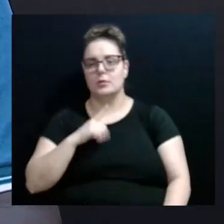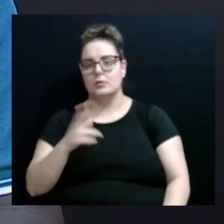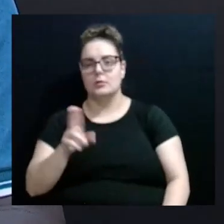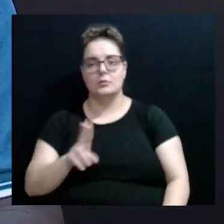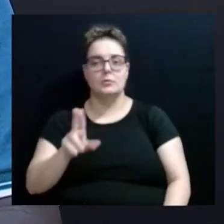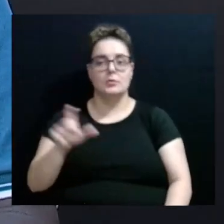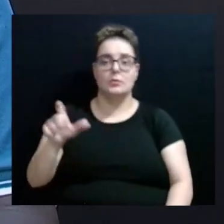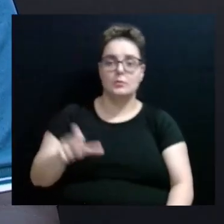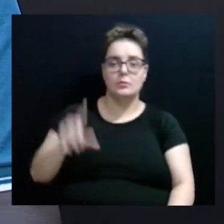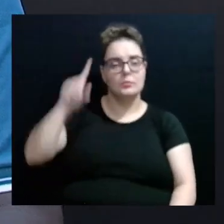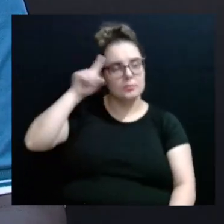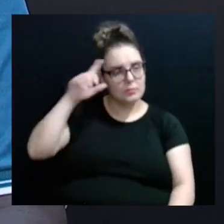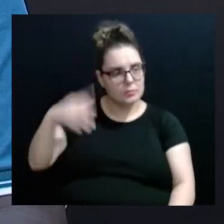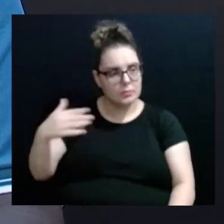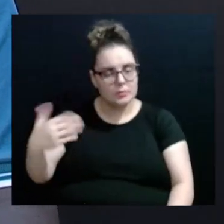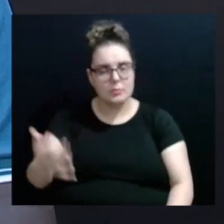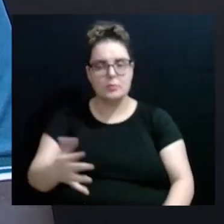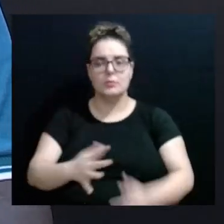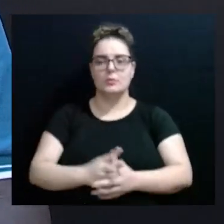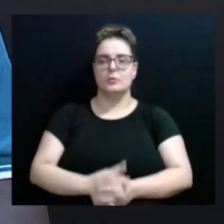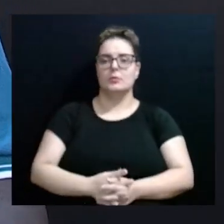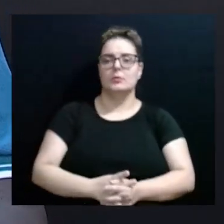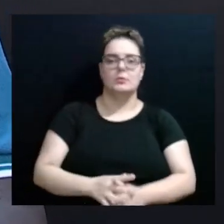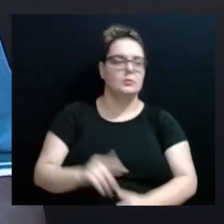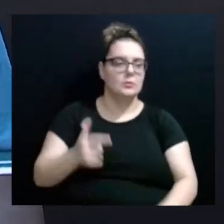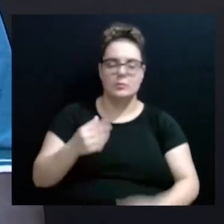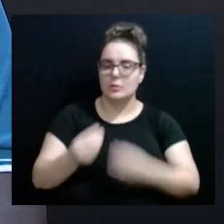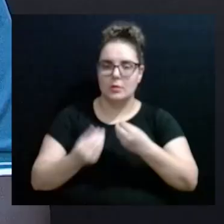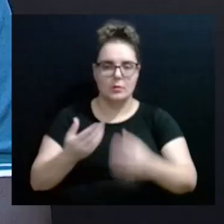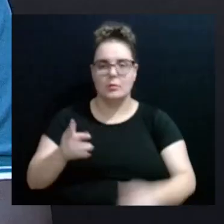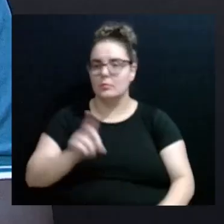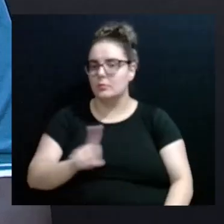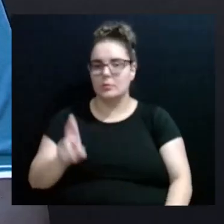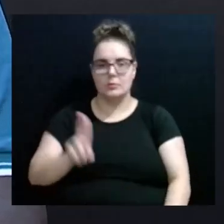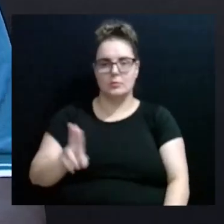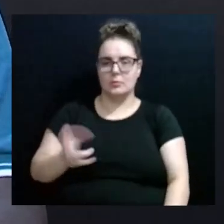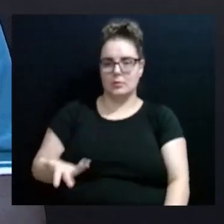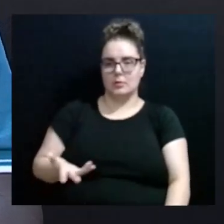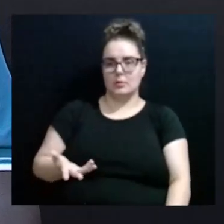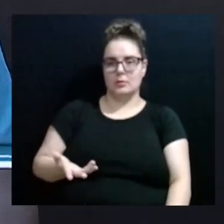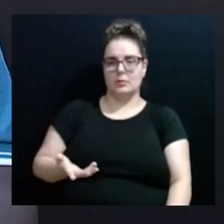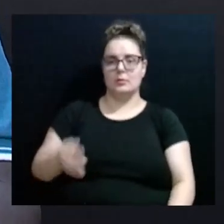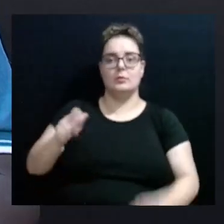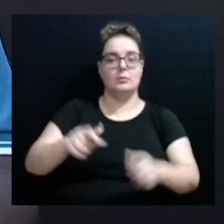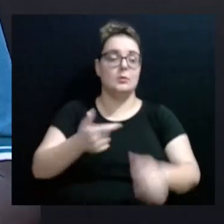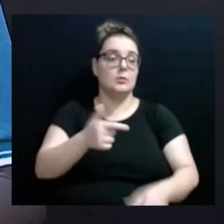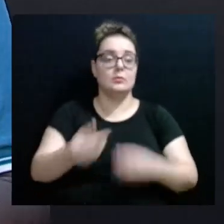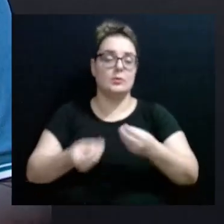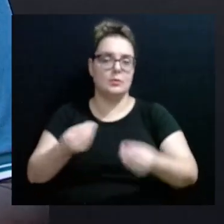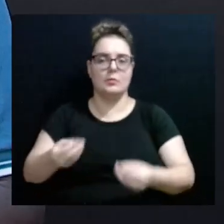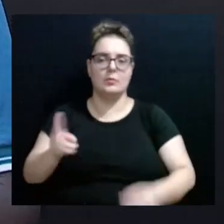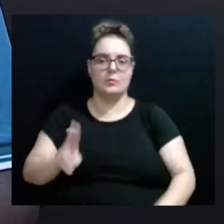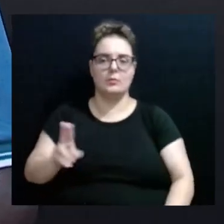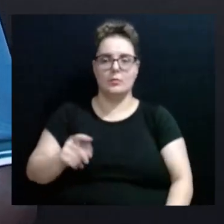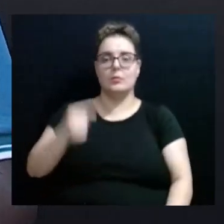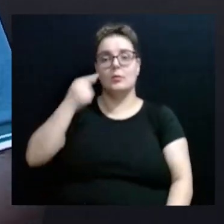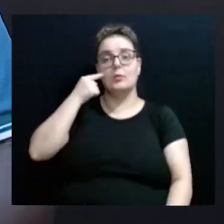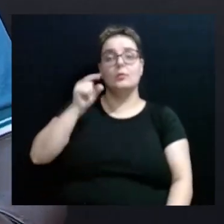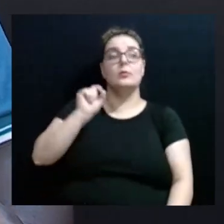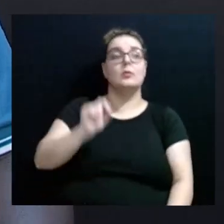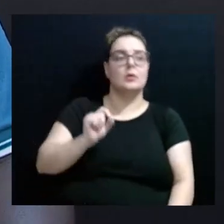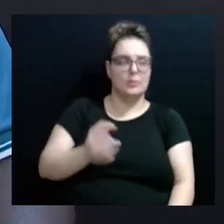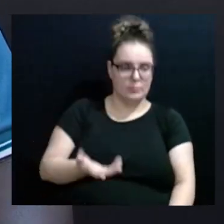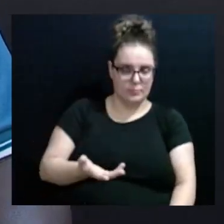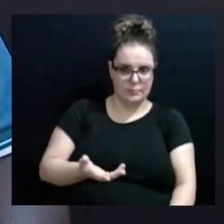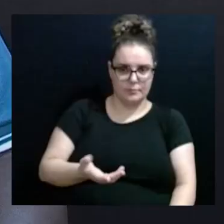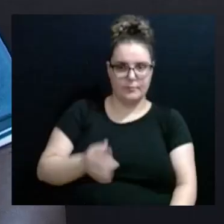controlar, eu tenho que realmente utilizar o cartão diariamente e tal, não tenho como não utilizar. Então, para as pessoas que não têm como utilizar, o